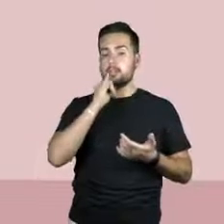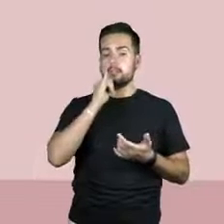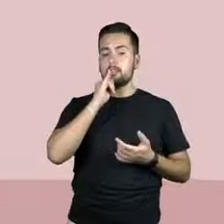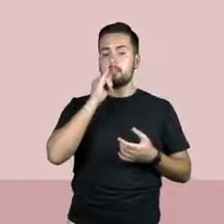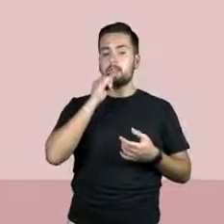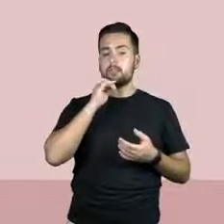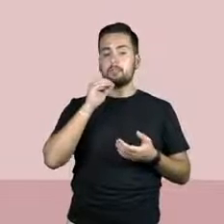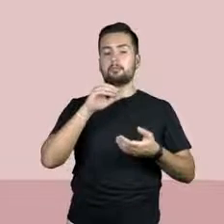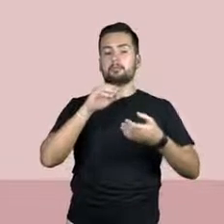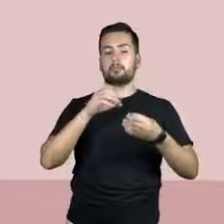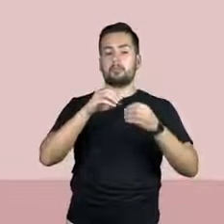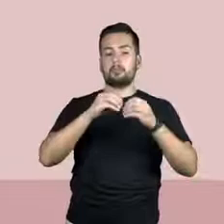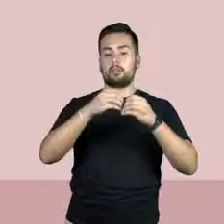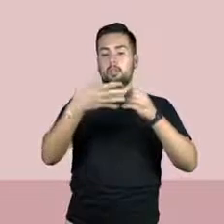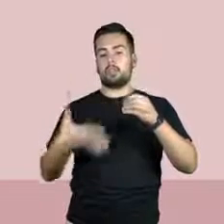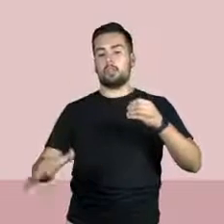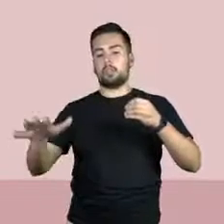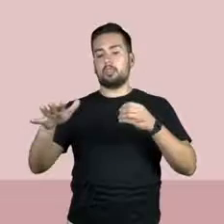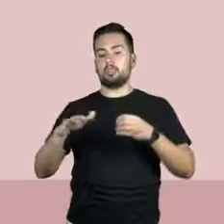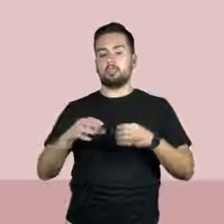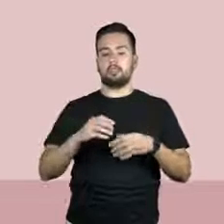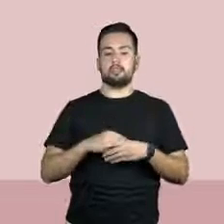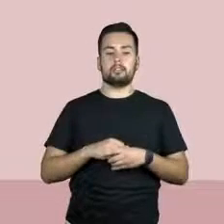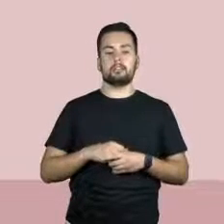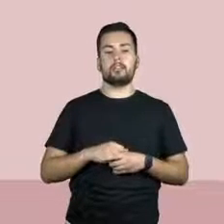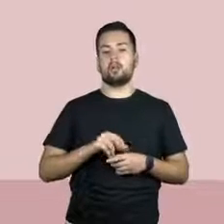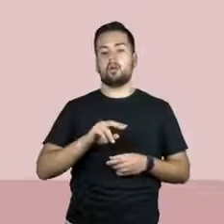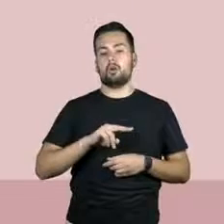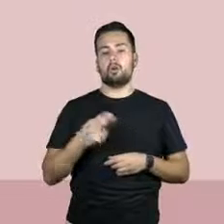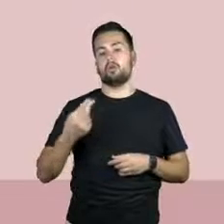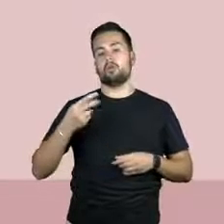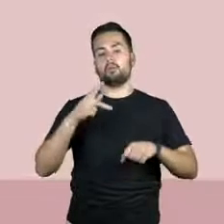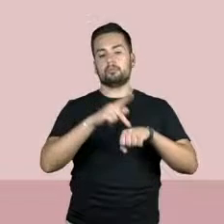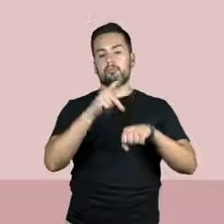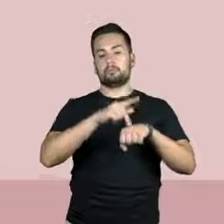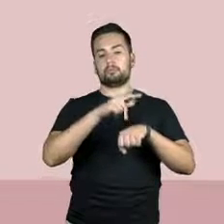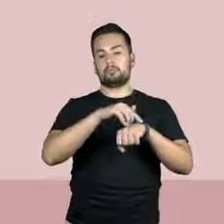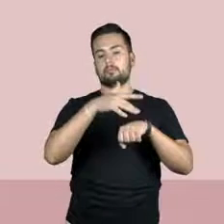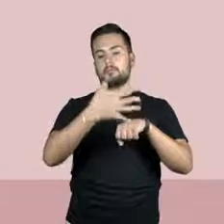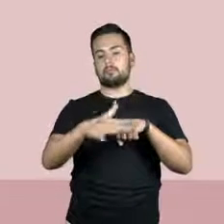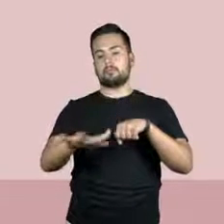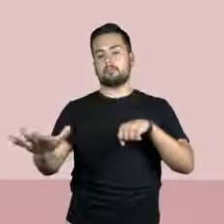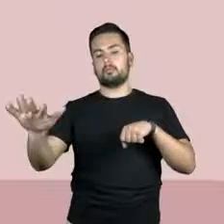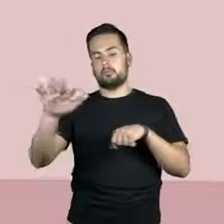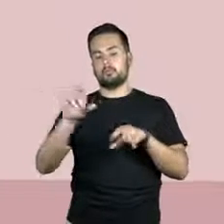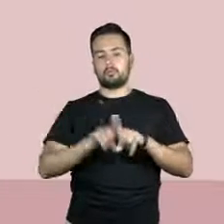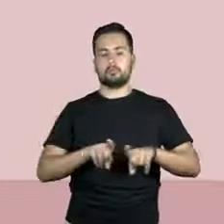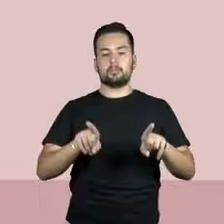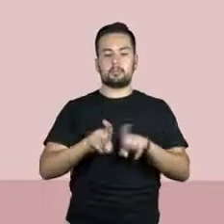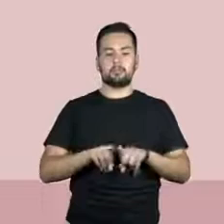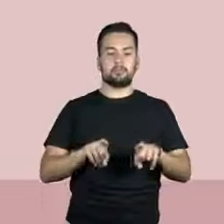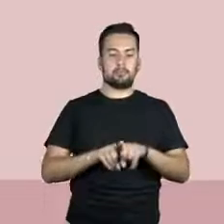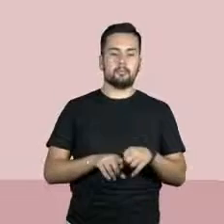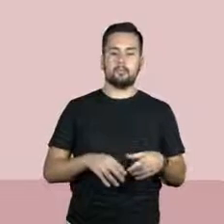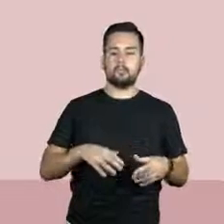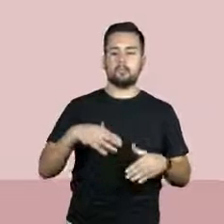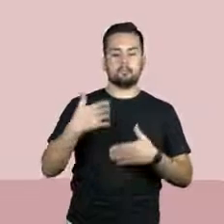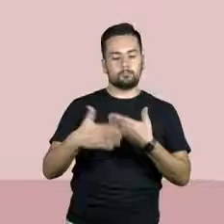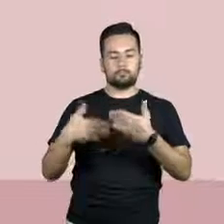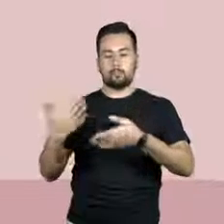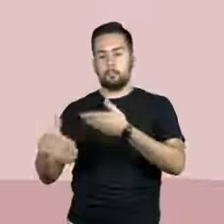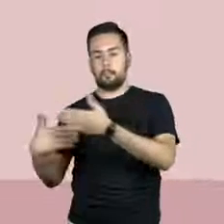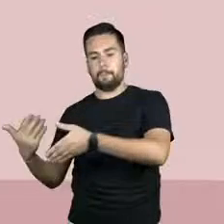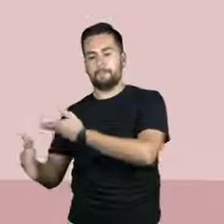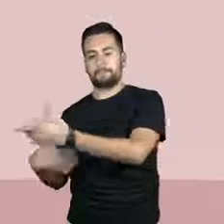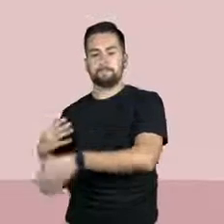né, fragmentos de rochas que se desprendem de um maciço, tá, unicamente, e vão se deslocando